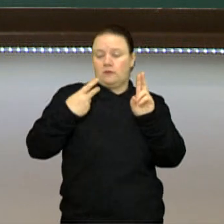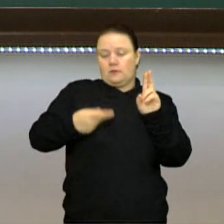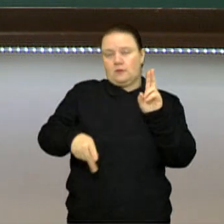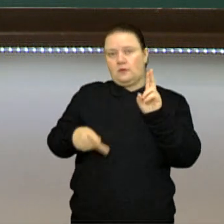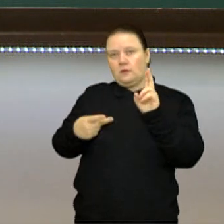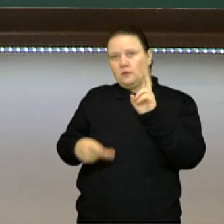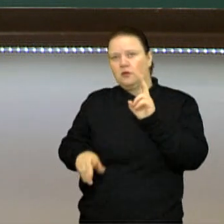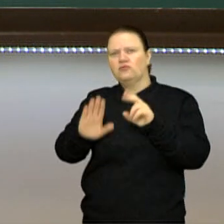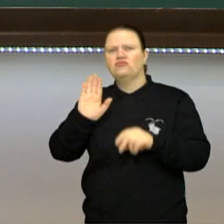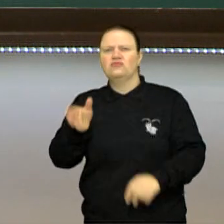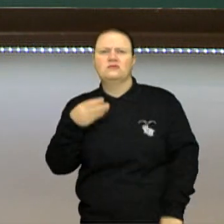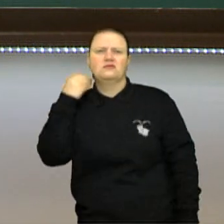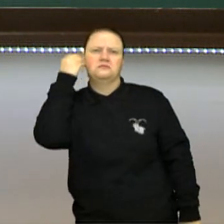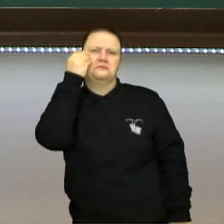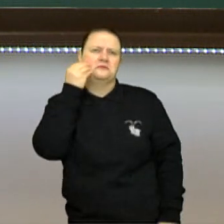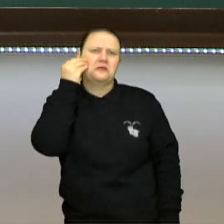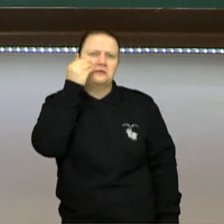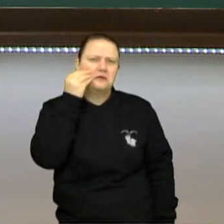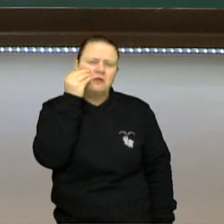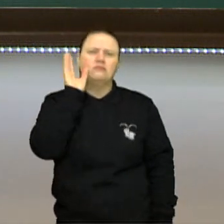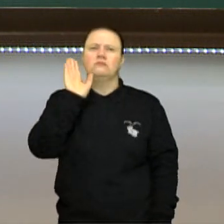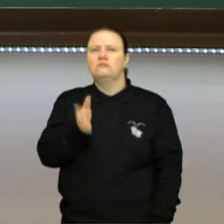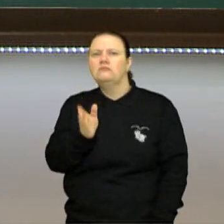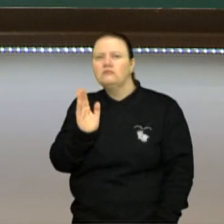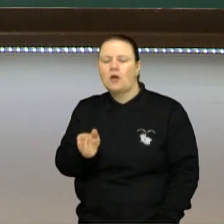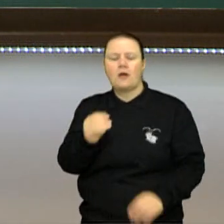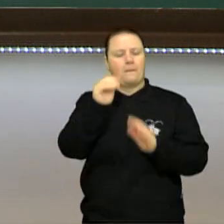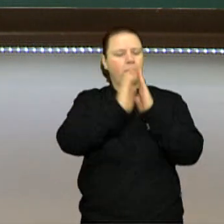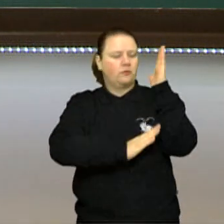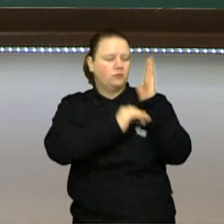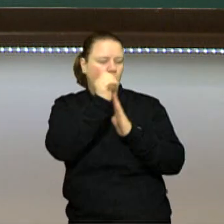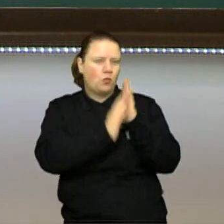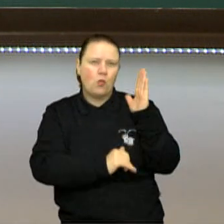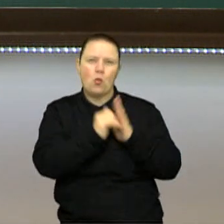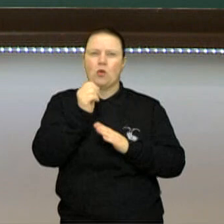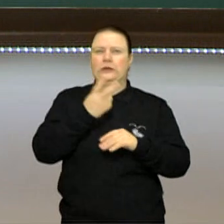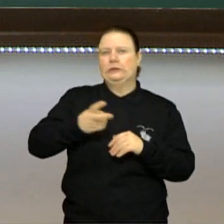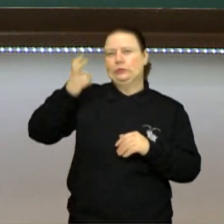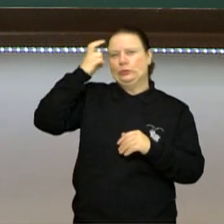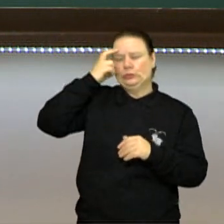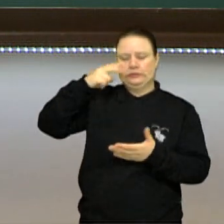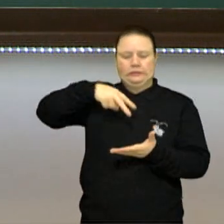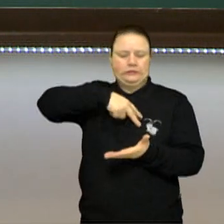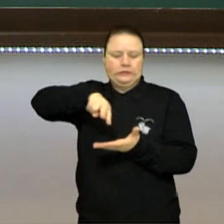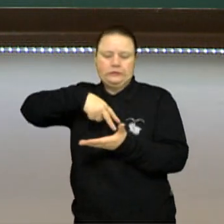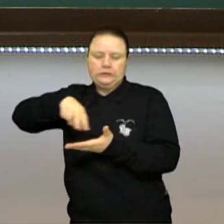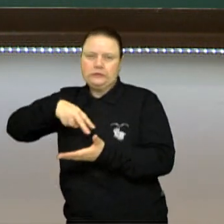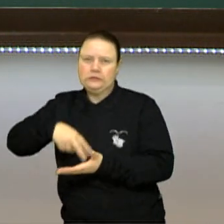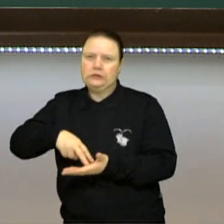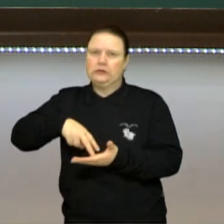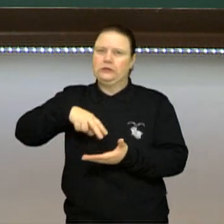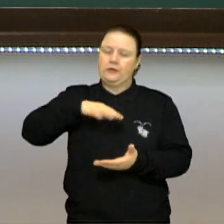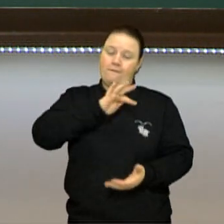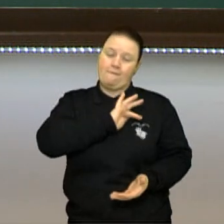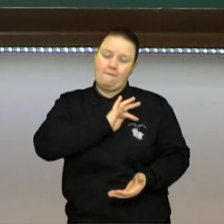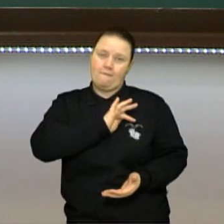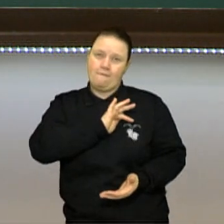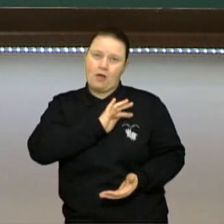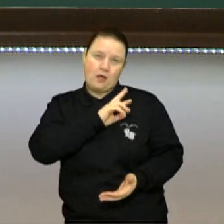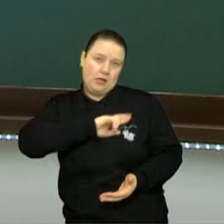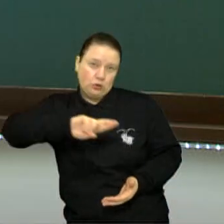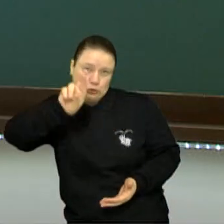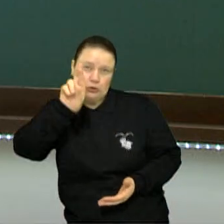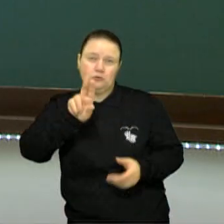tinha toda a cultura, a pintura, a música, danças, crenças e misturou também com a arte,